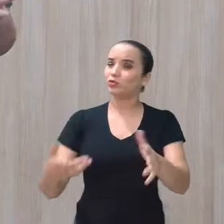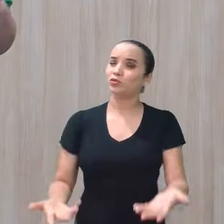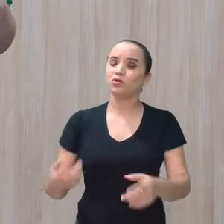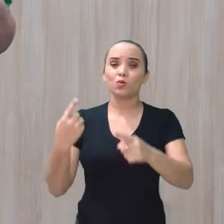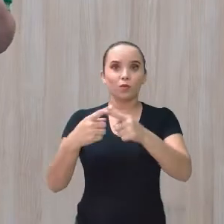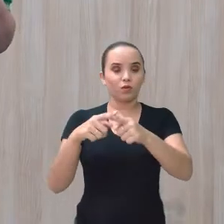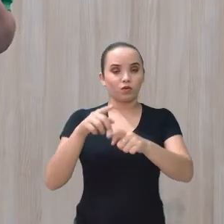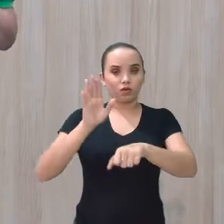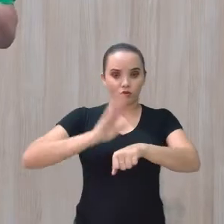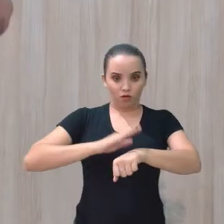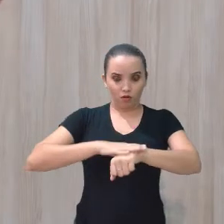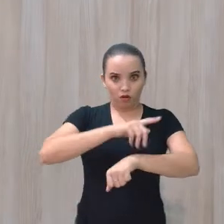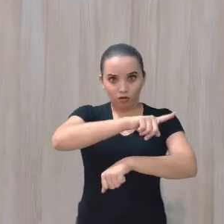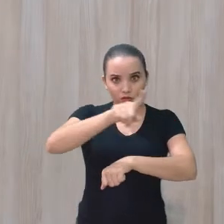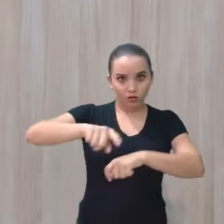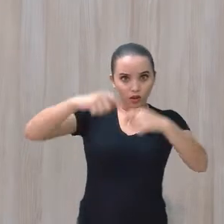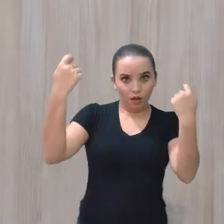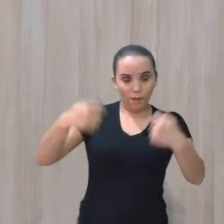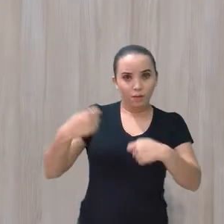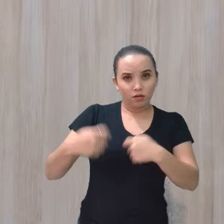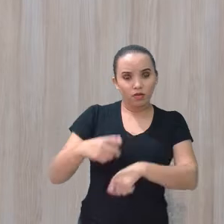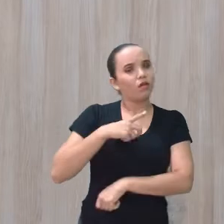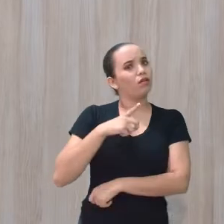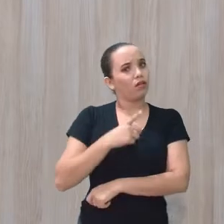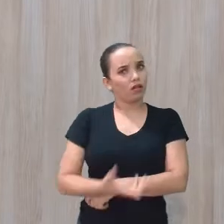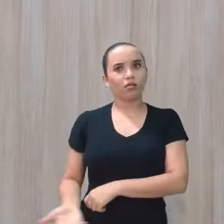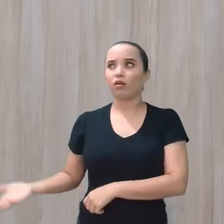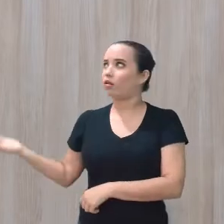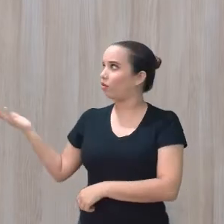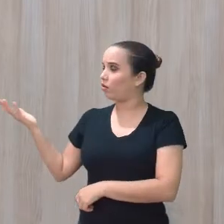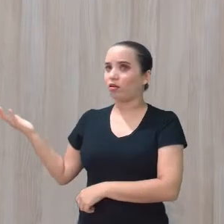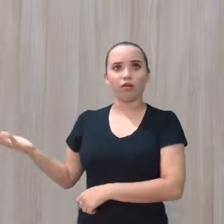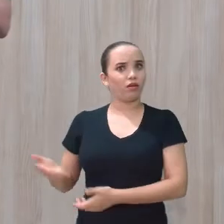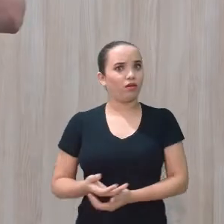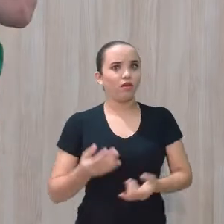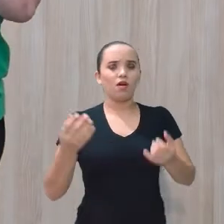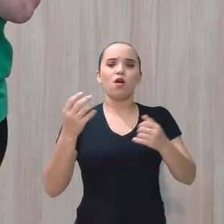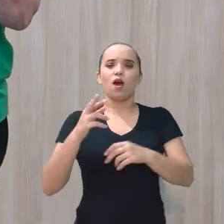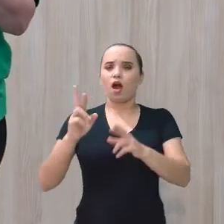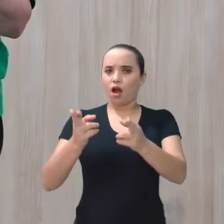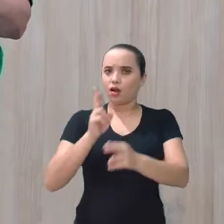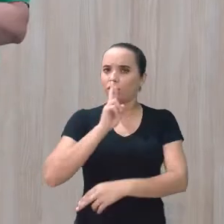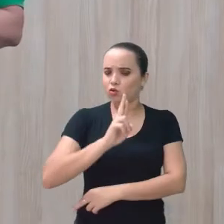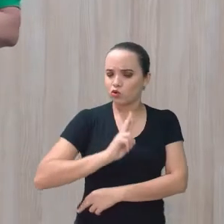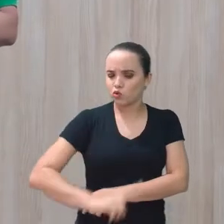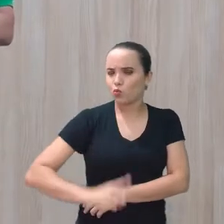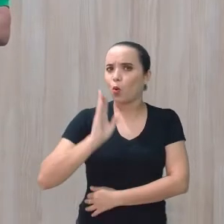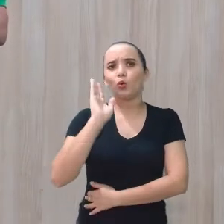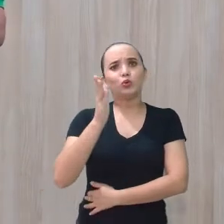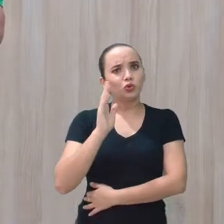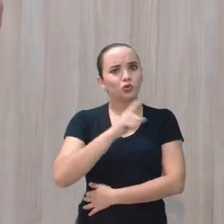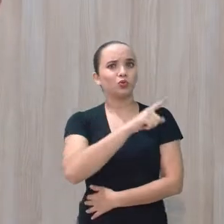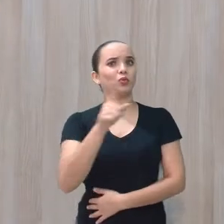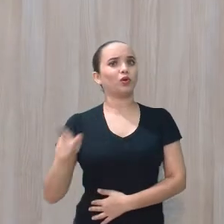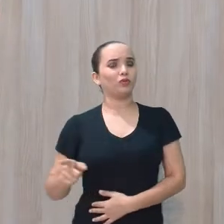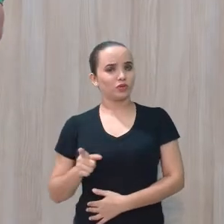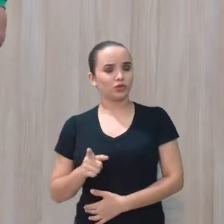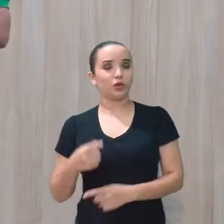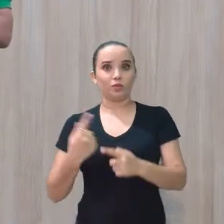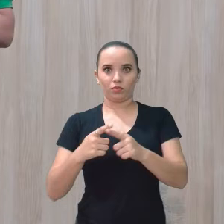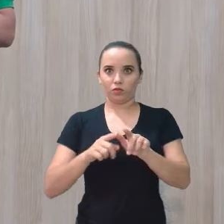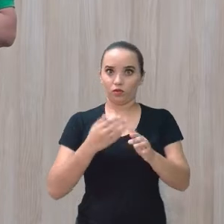vocês precisarem, vocês têm essa resposta, não é? Para vocês. A aula é